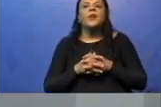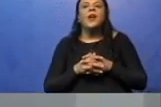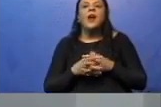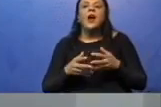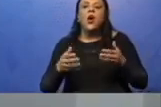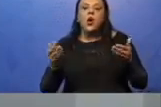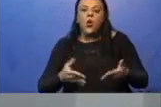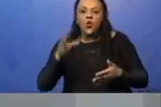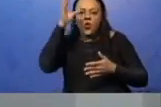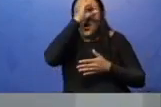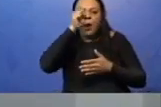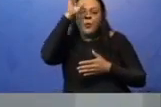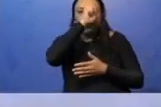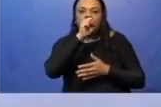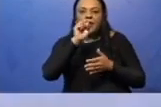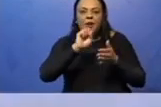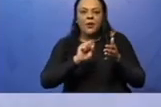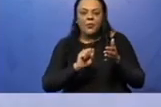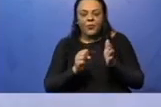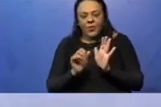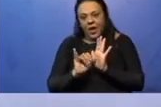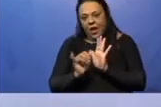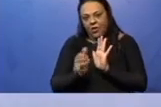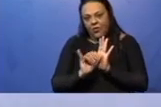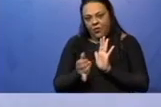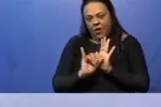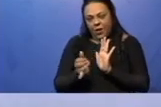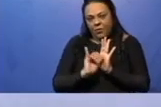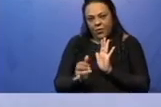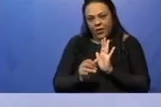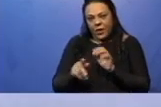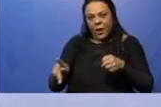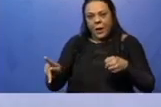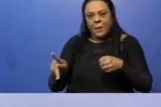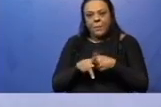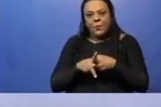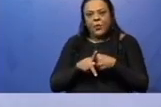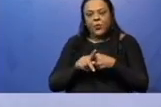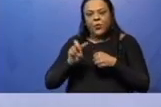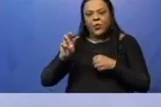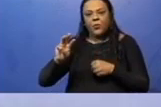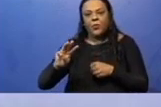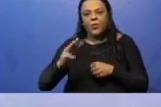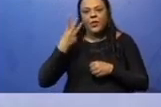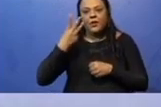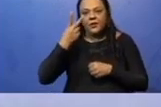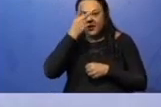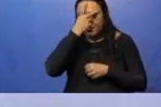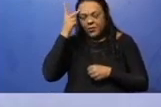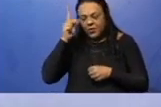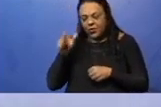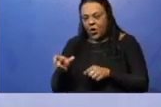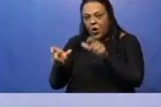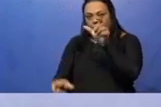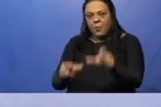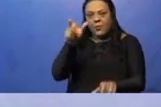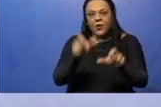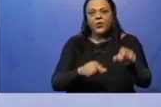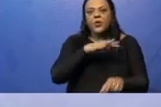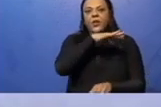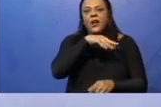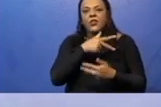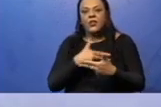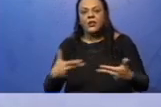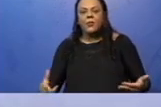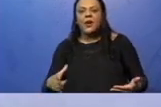A fábula é uma narrativa em terceira pessoa, cujos personagens são animais e que transmitem sempre um